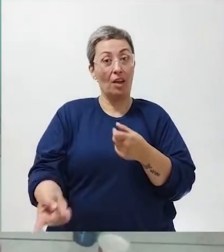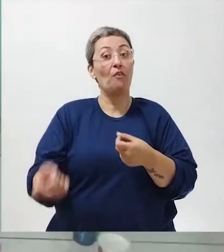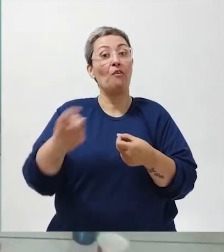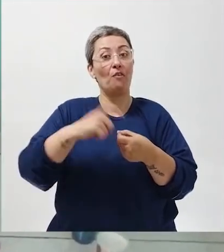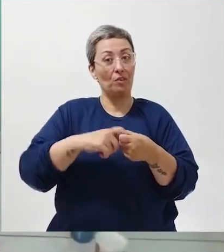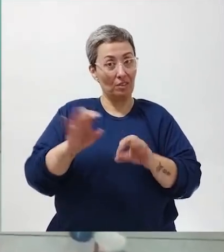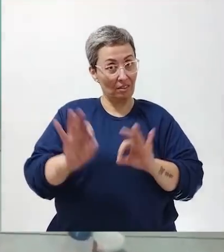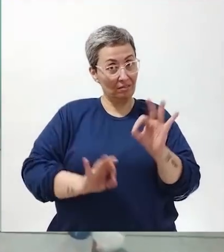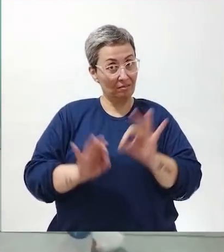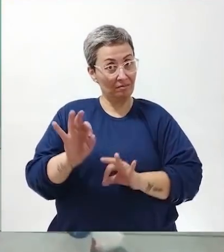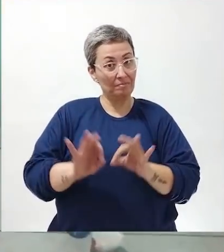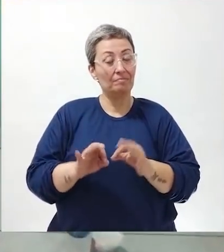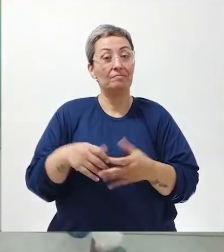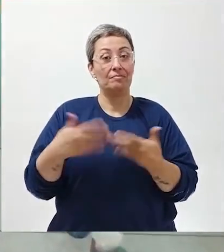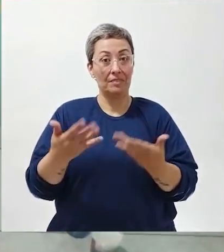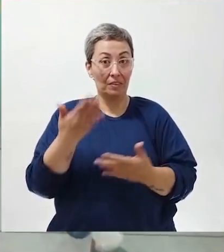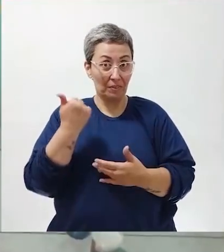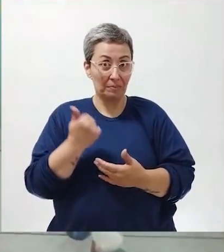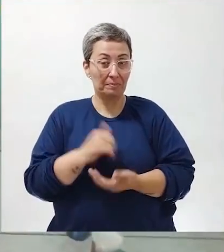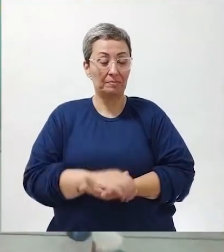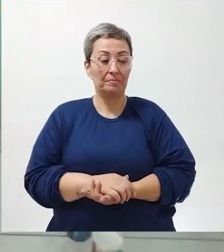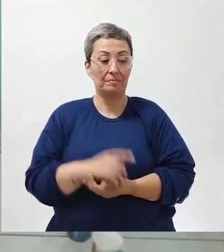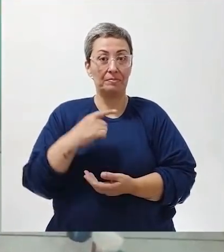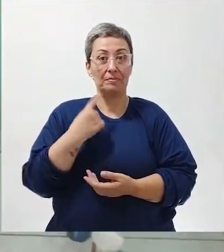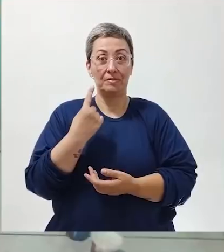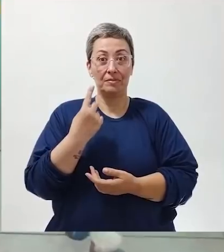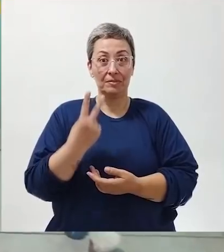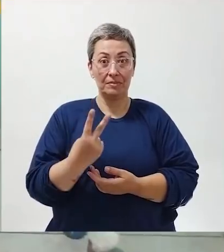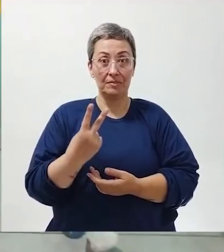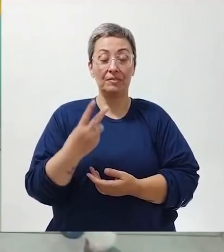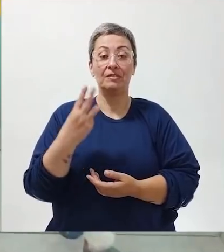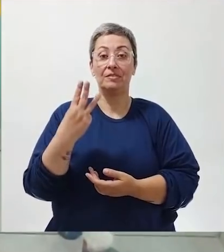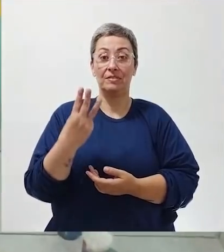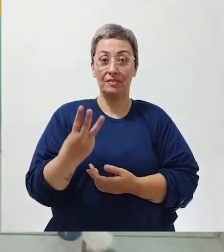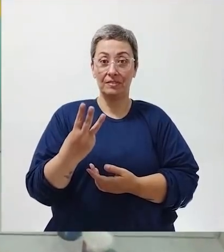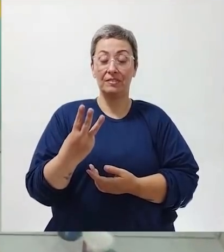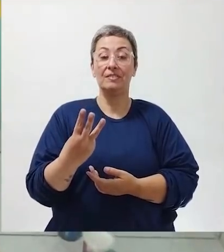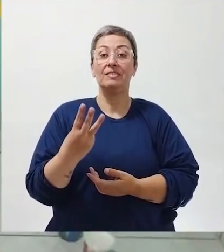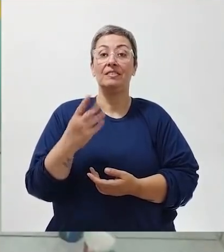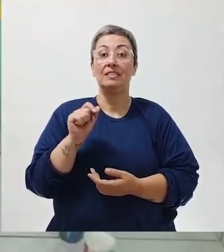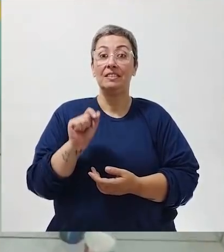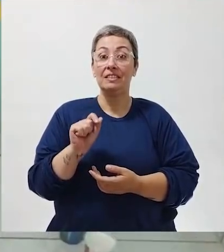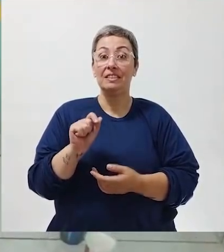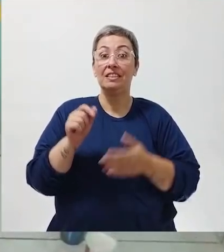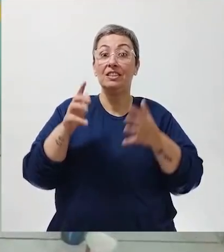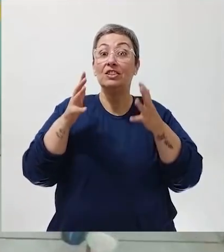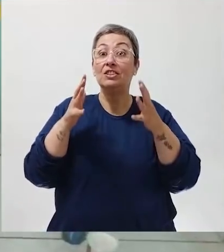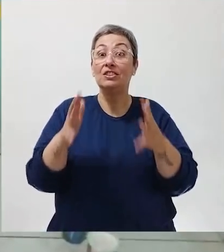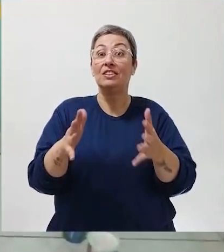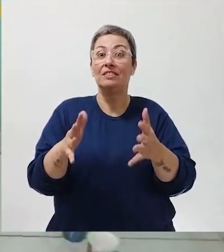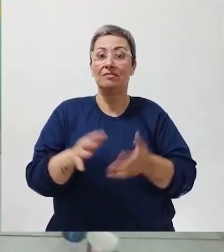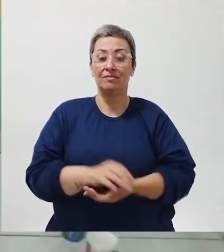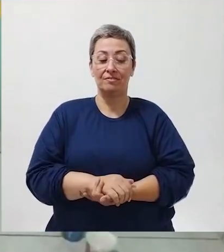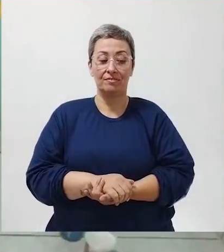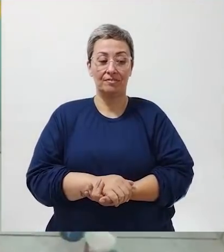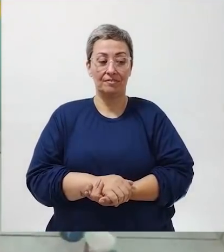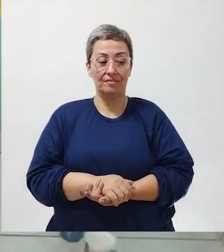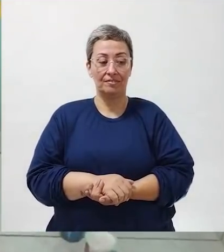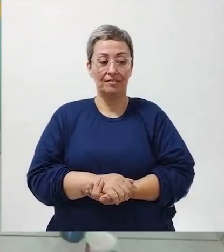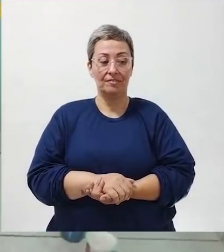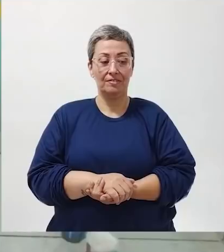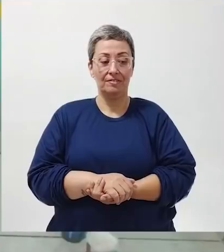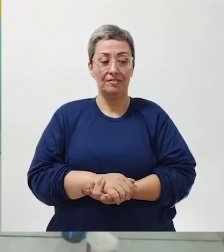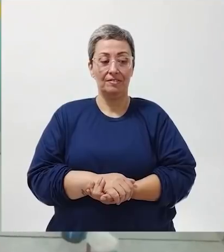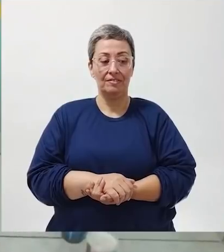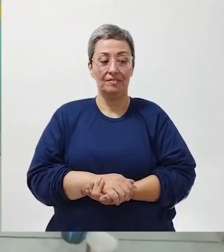tem que voltar e arrumar, hein? Vamos lá? 1, 2, 3 e já!